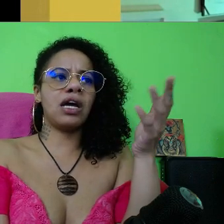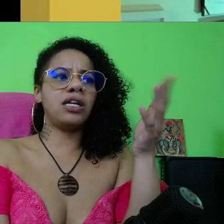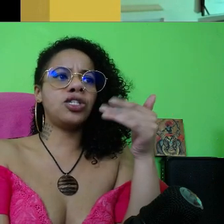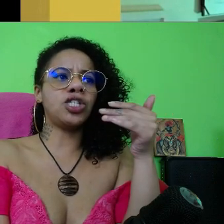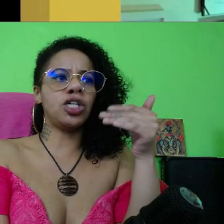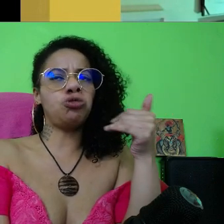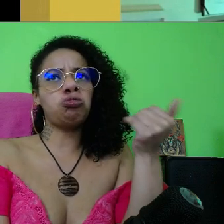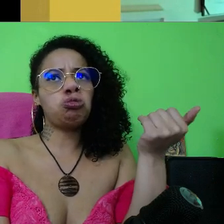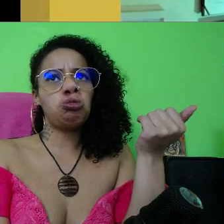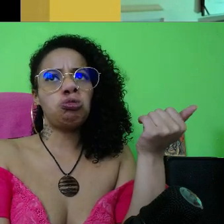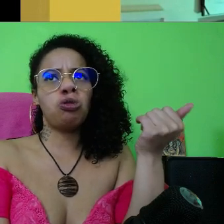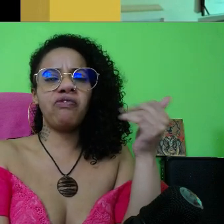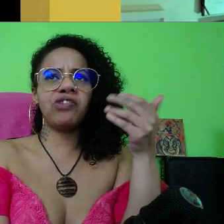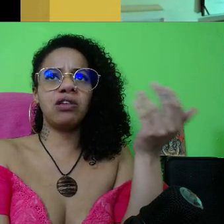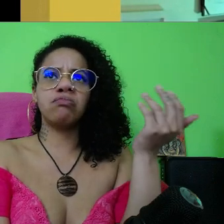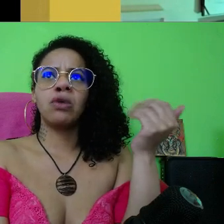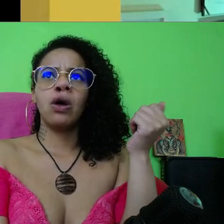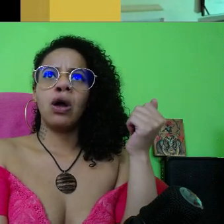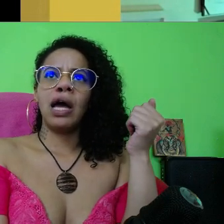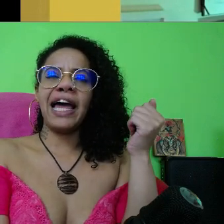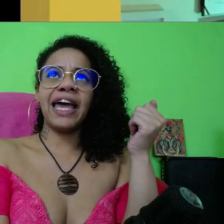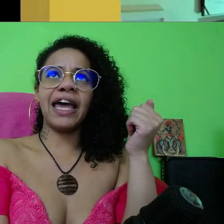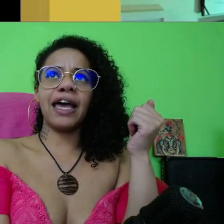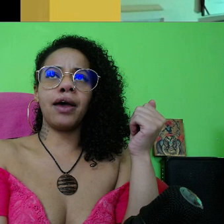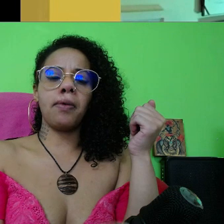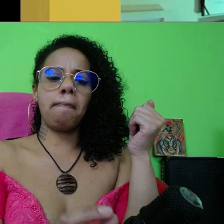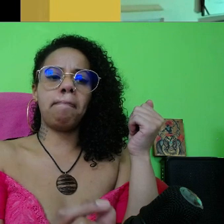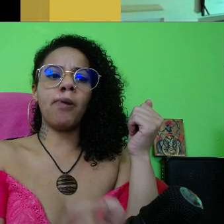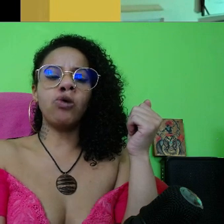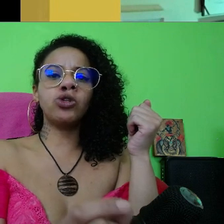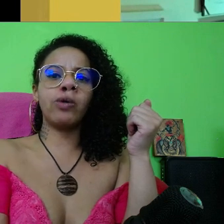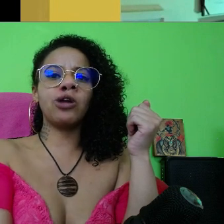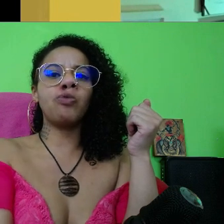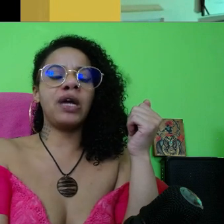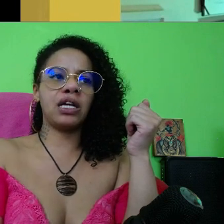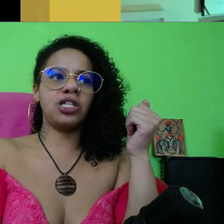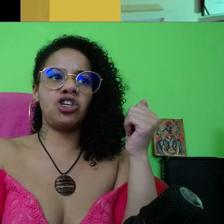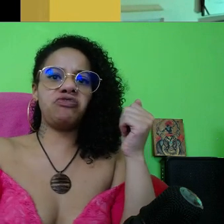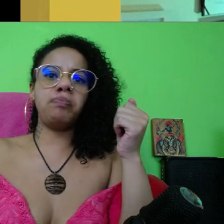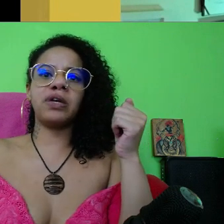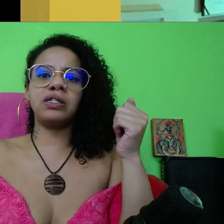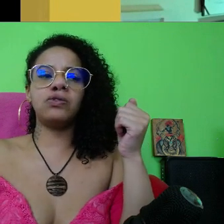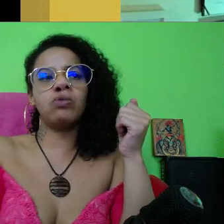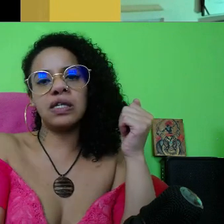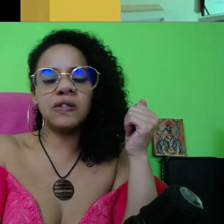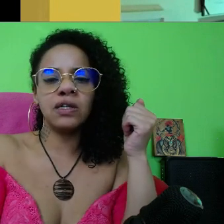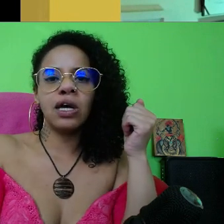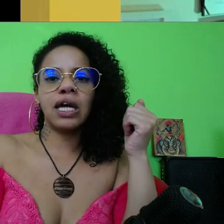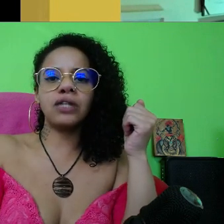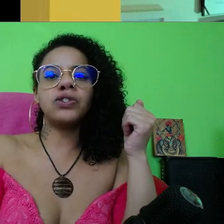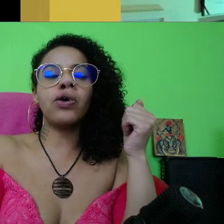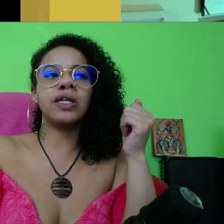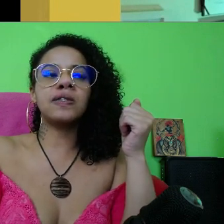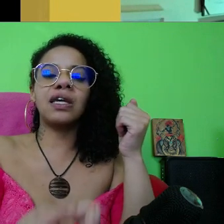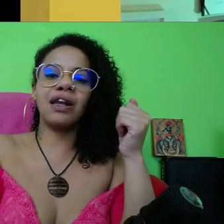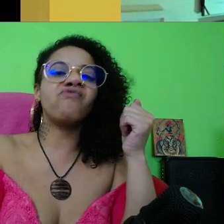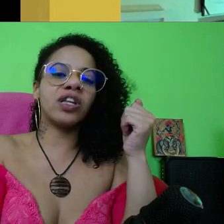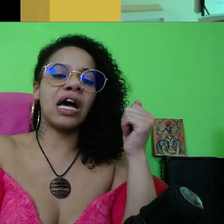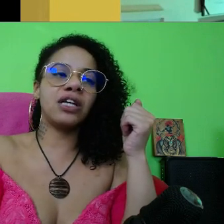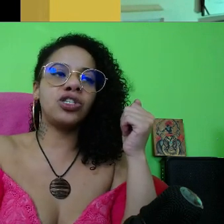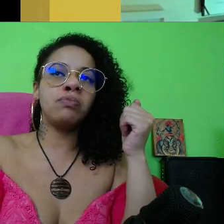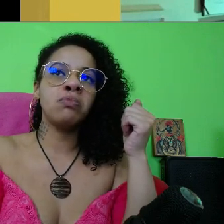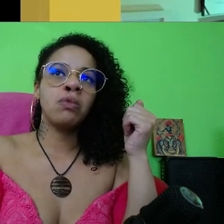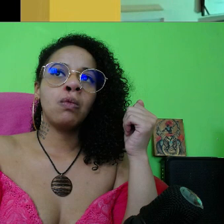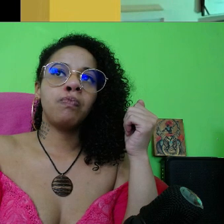servindo né de enfim ponto argumentativo para suas questões que